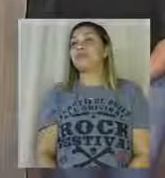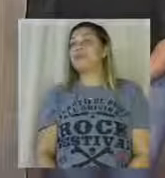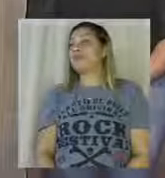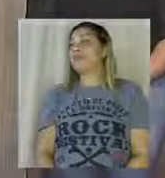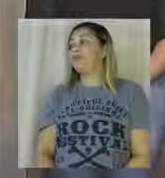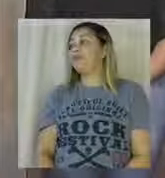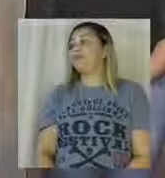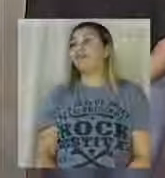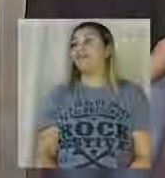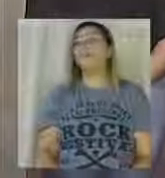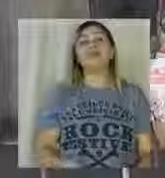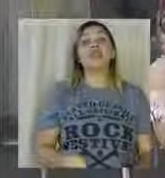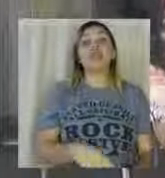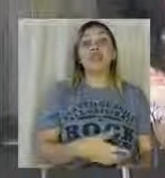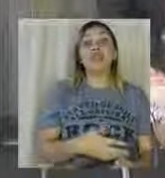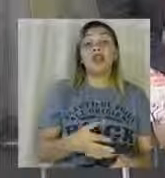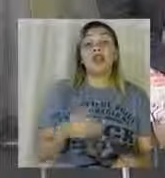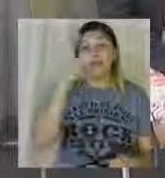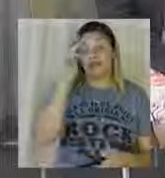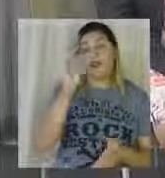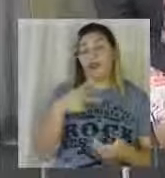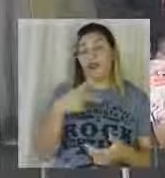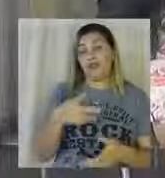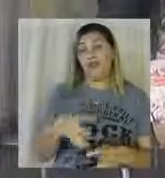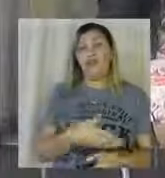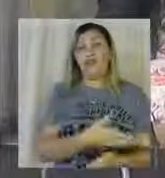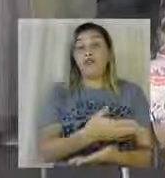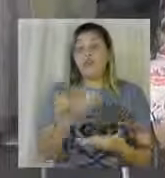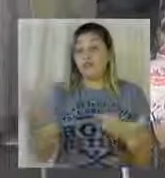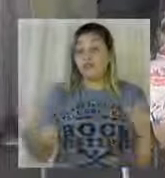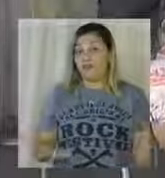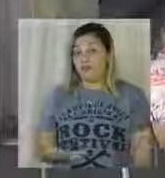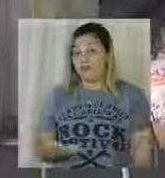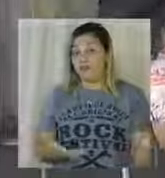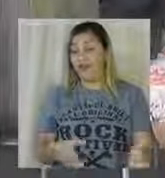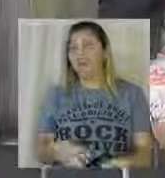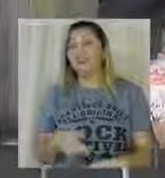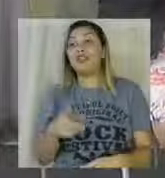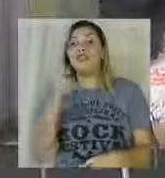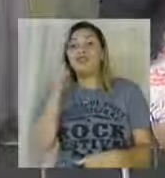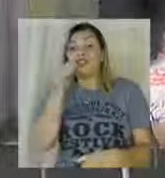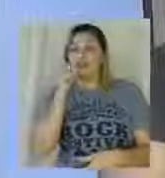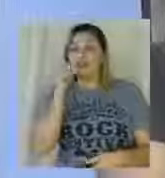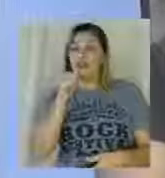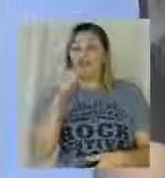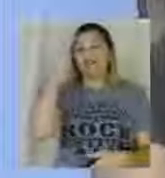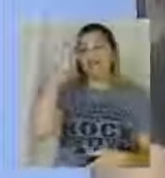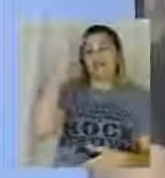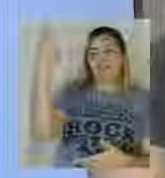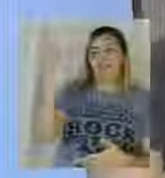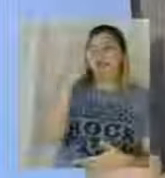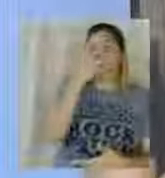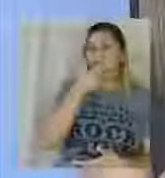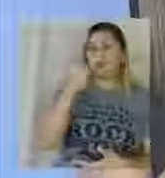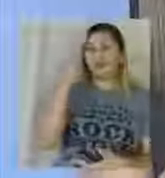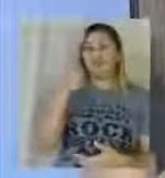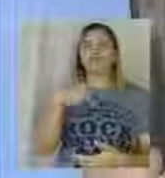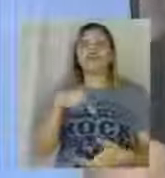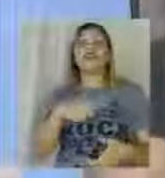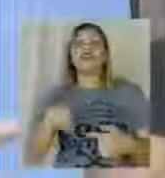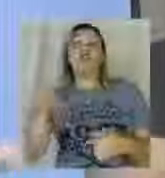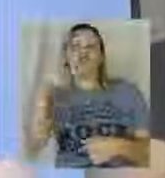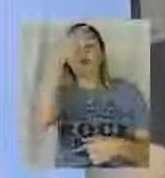aqui assistindo e ouvindo as meninas, essas meninas belíssimas, mulheres inteligentes, né, estão aí indo para a